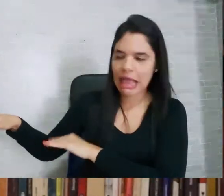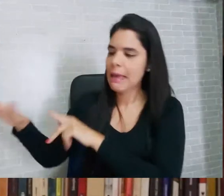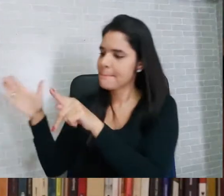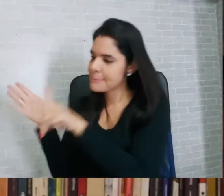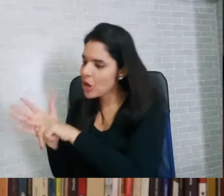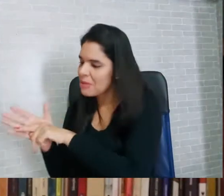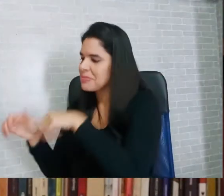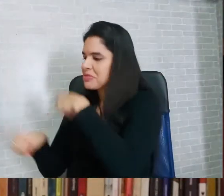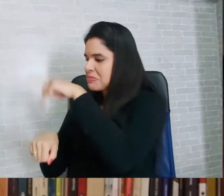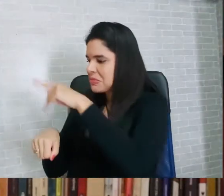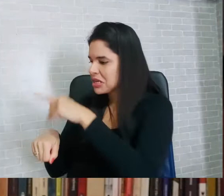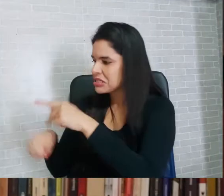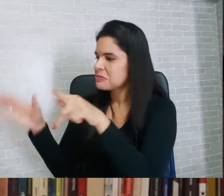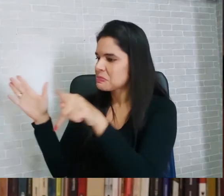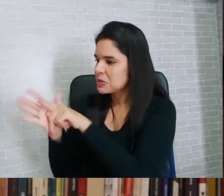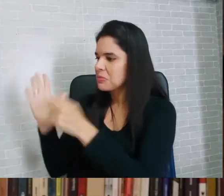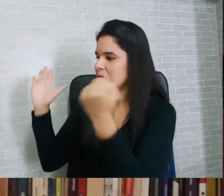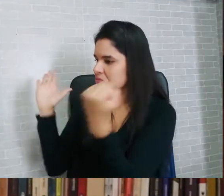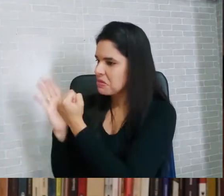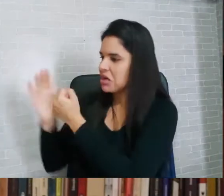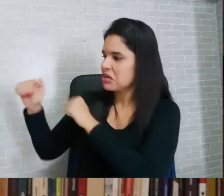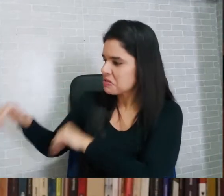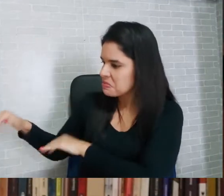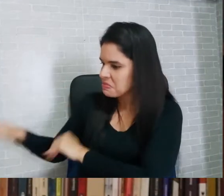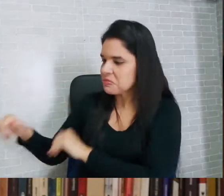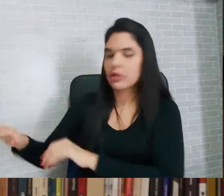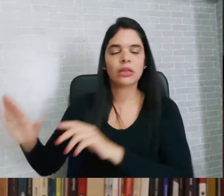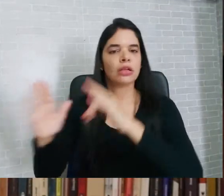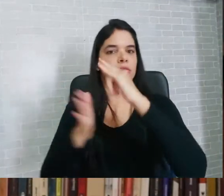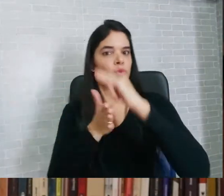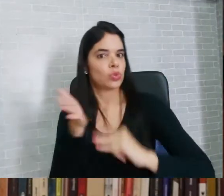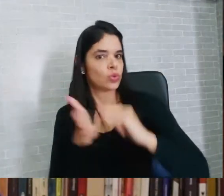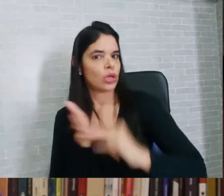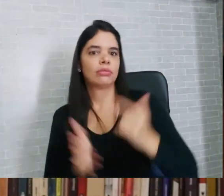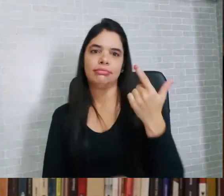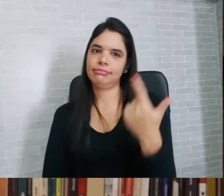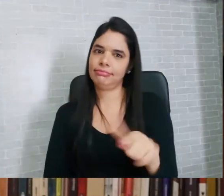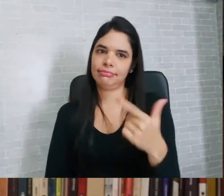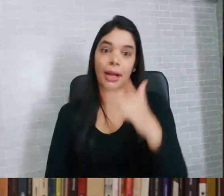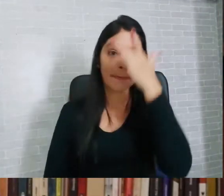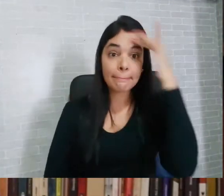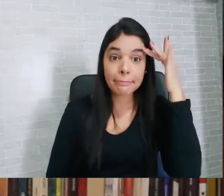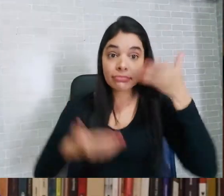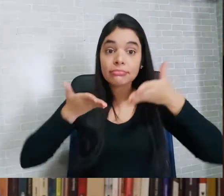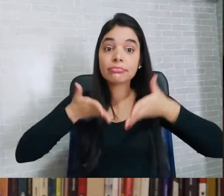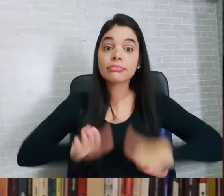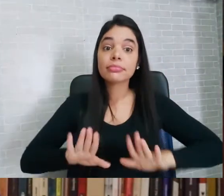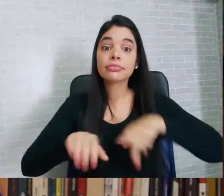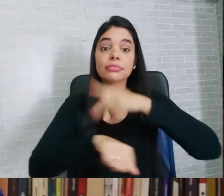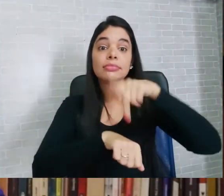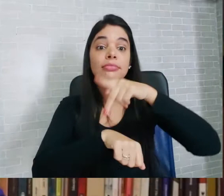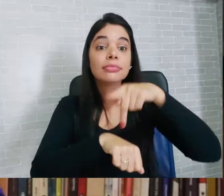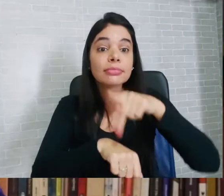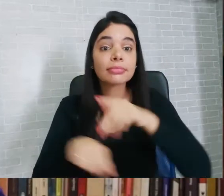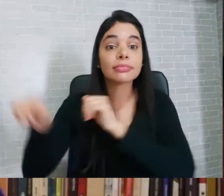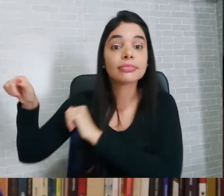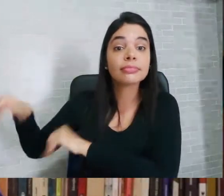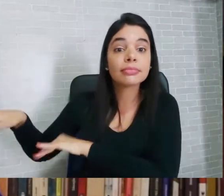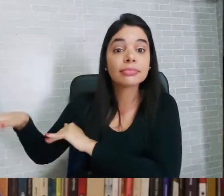é guianense. Não tem um documento de identificação que diga que você é guianense. Quem nasce na Guiana é